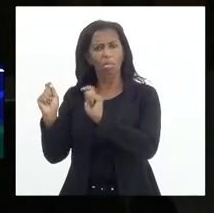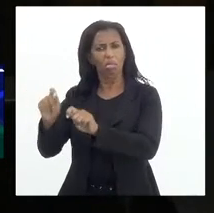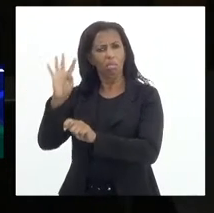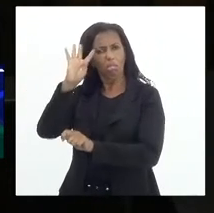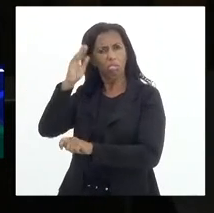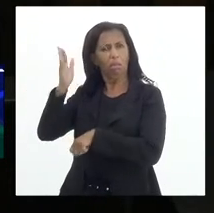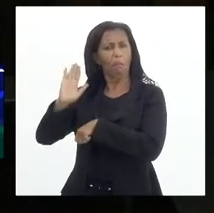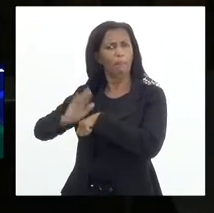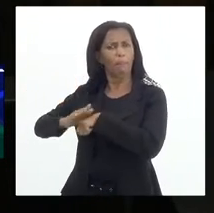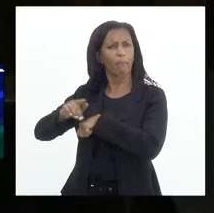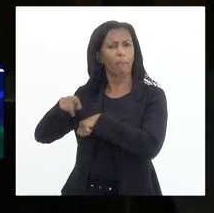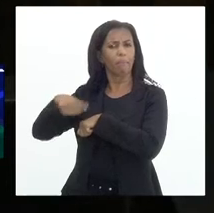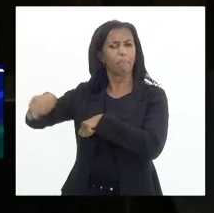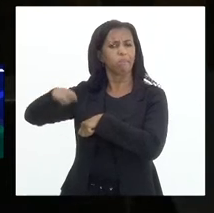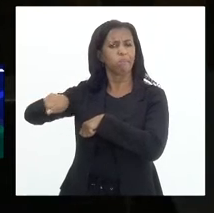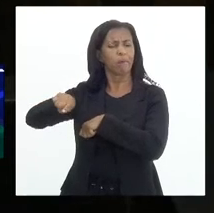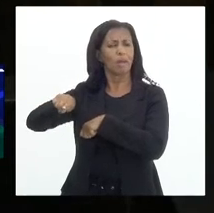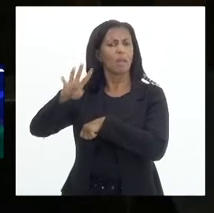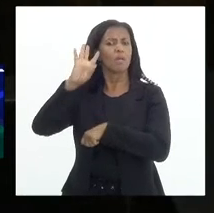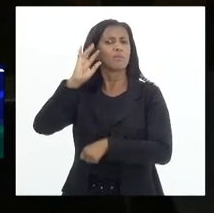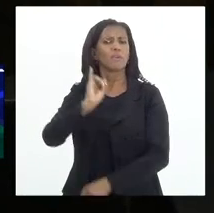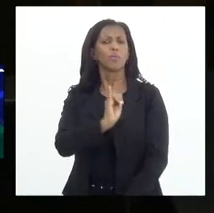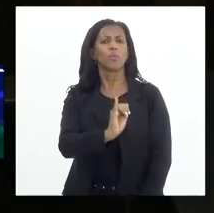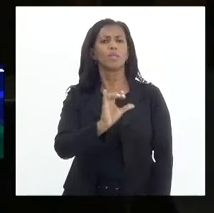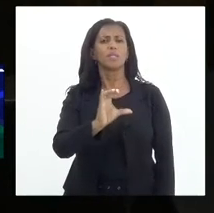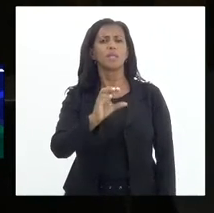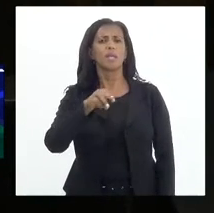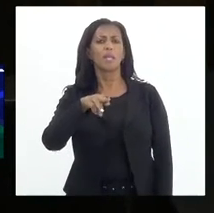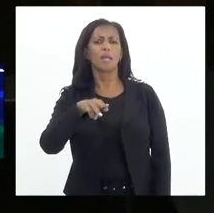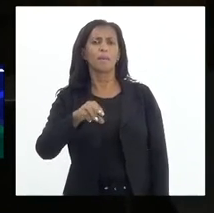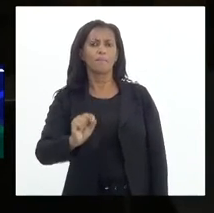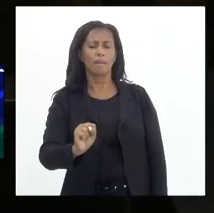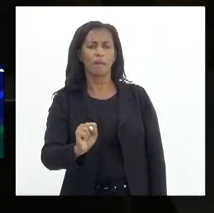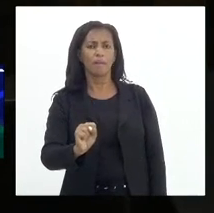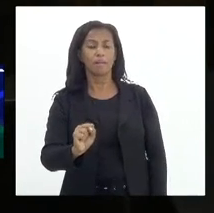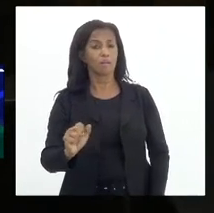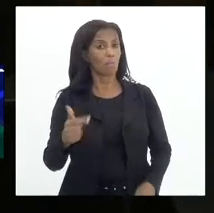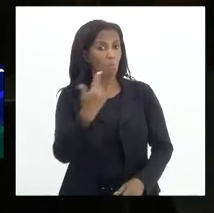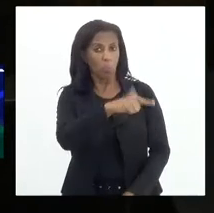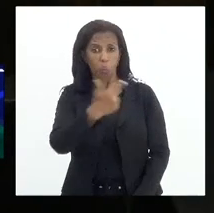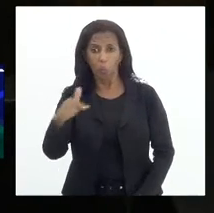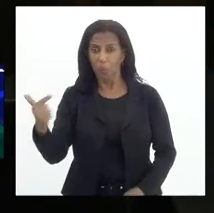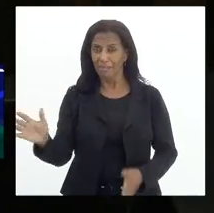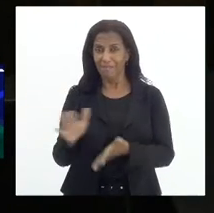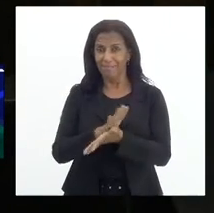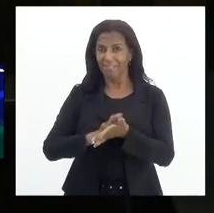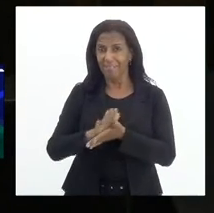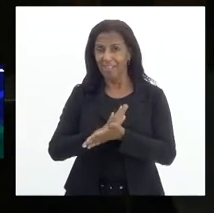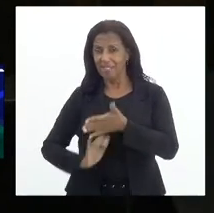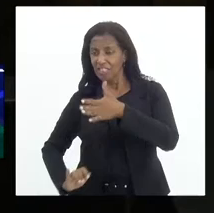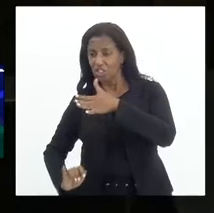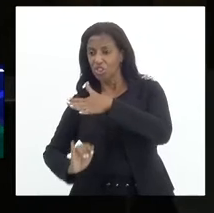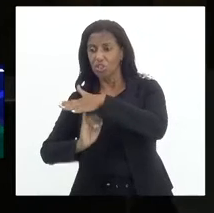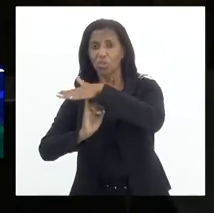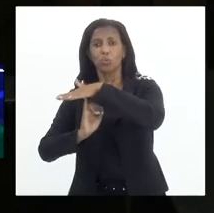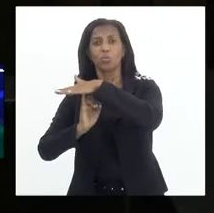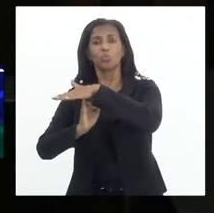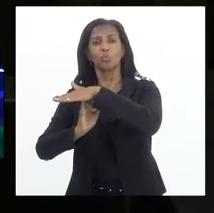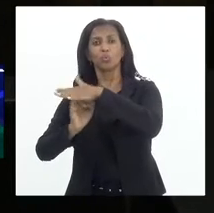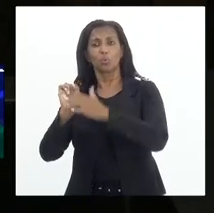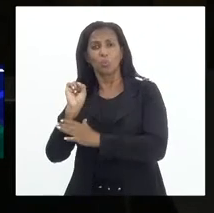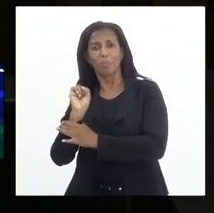ICMS, mas também não criou nenhum instituto para assegurar